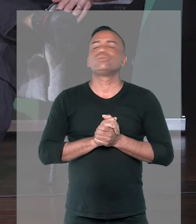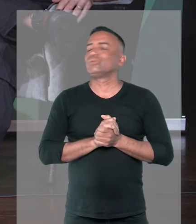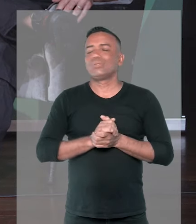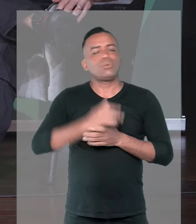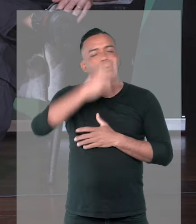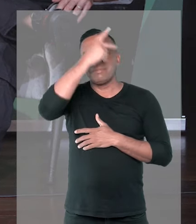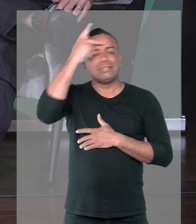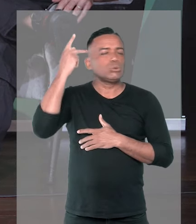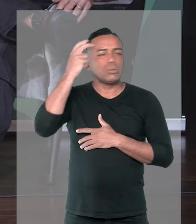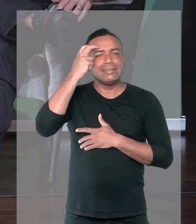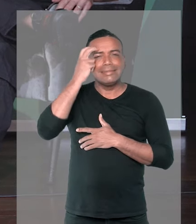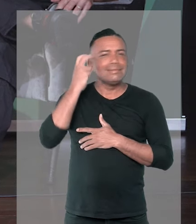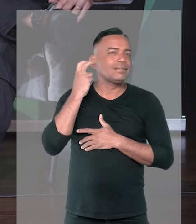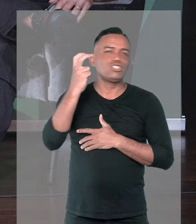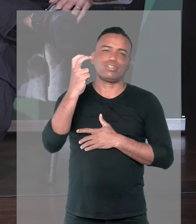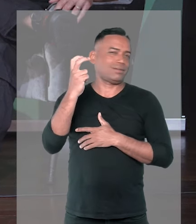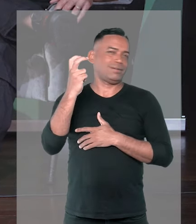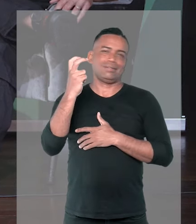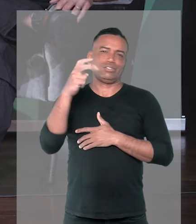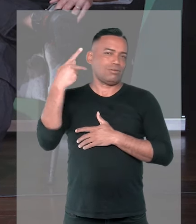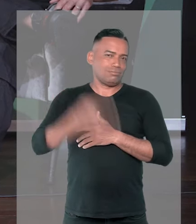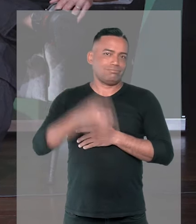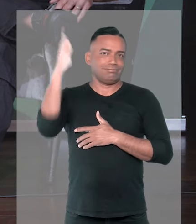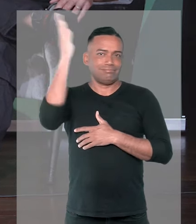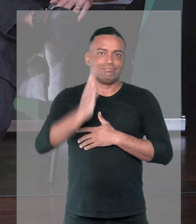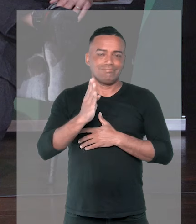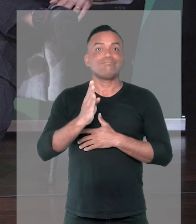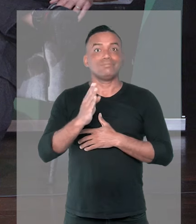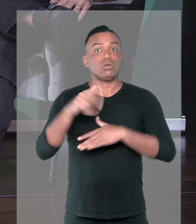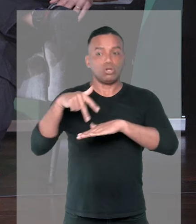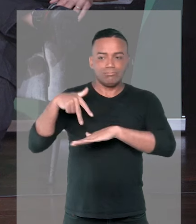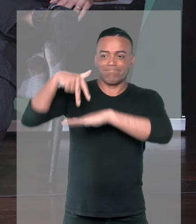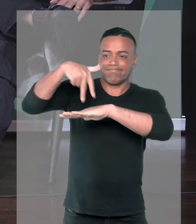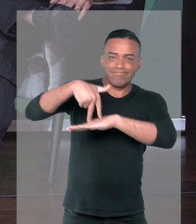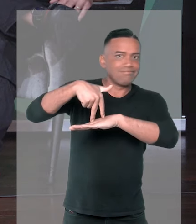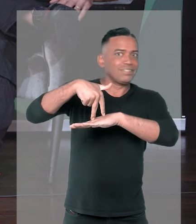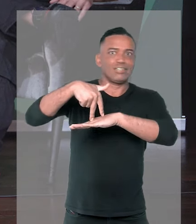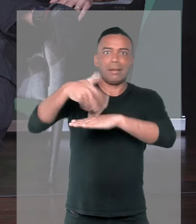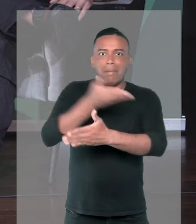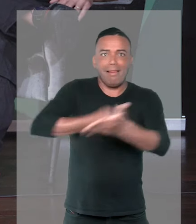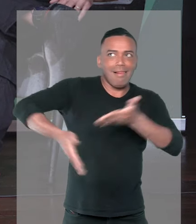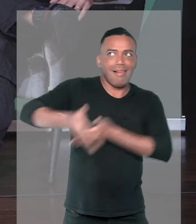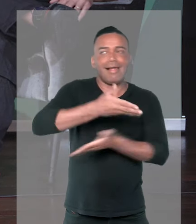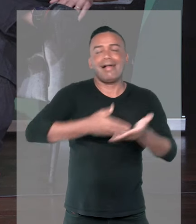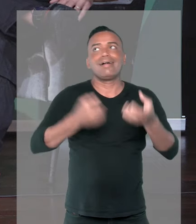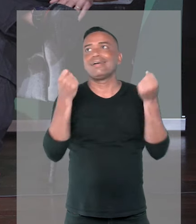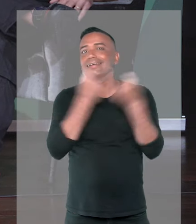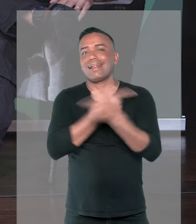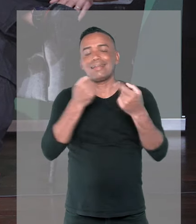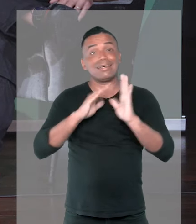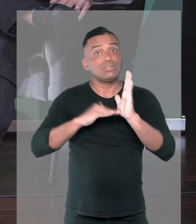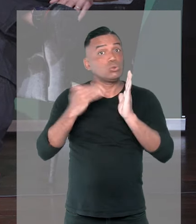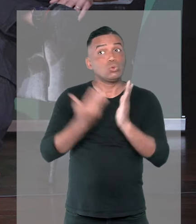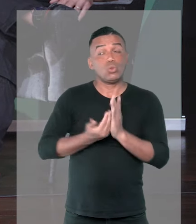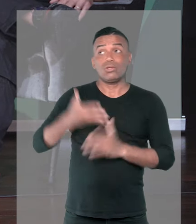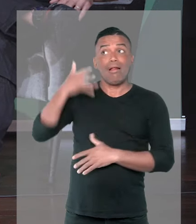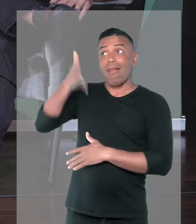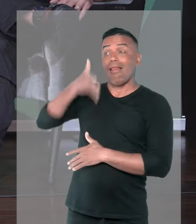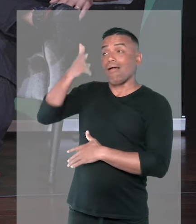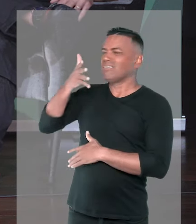pessoas mais inteligentes desse Brasil e a gente divide os palcos aqui de forma muito engraçada Porque tudo que ele fala não entendo